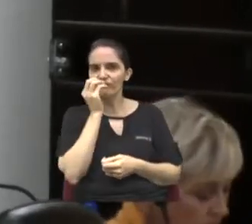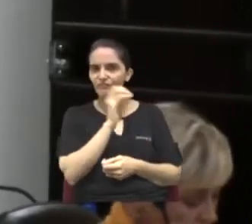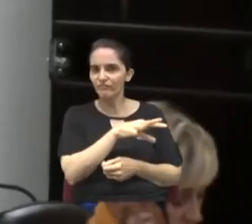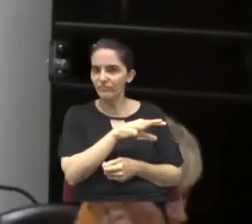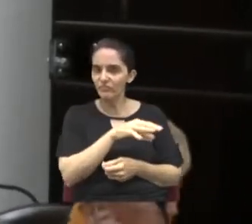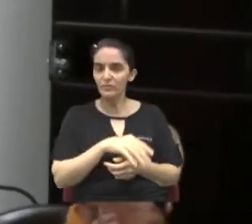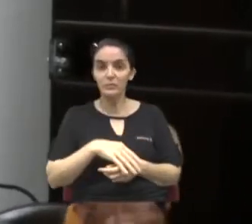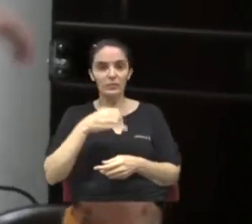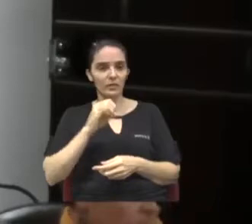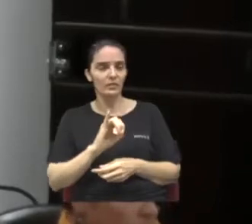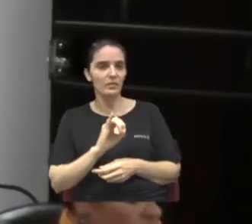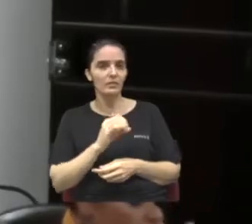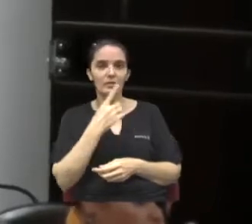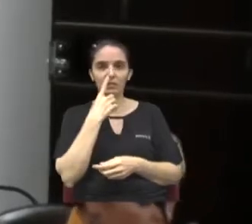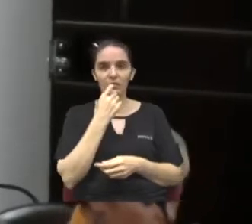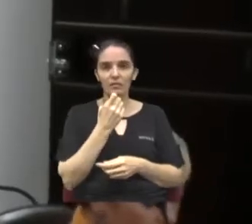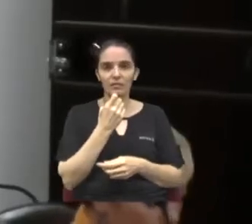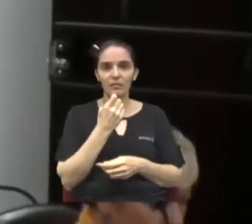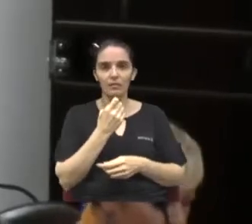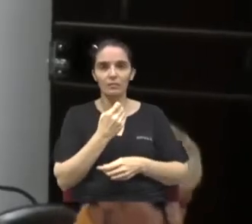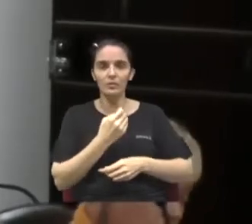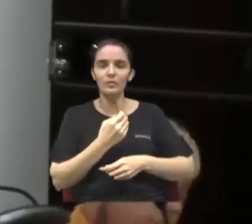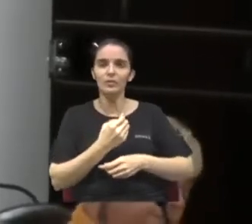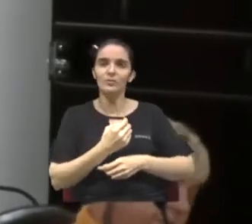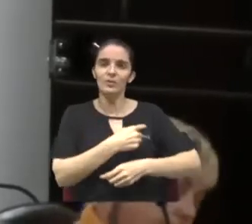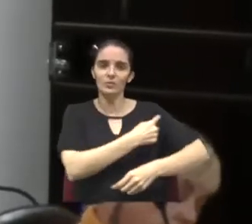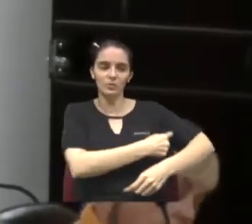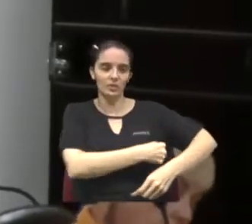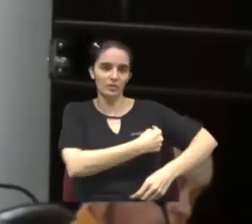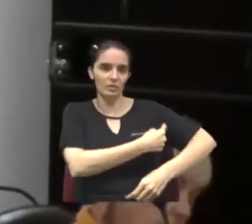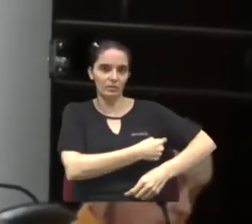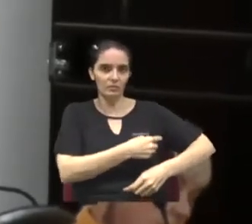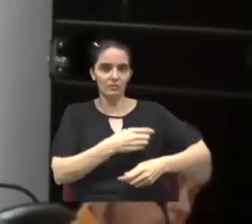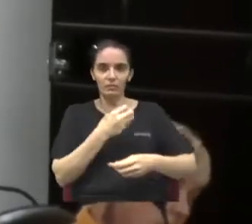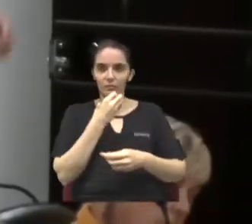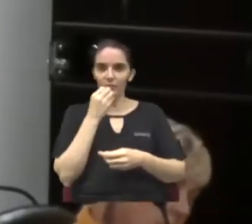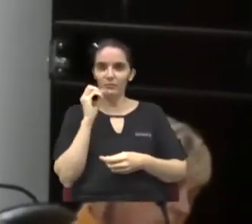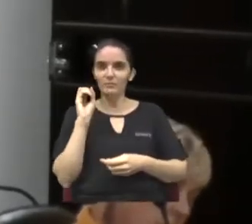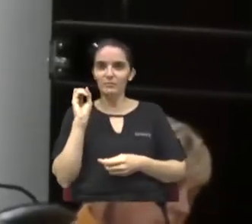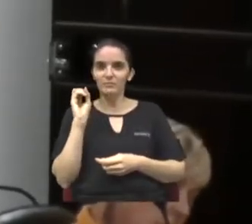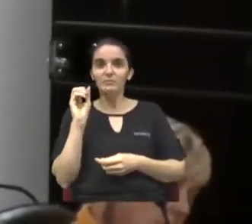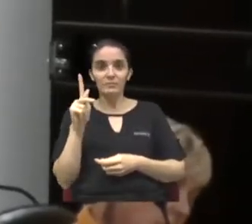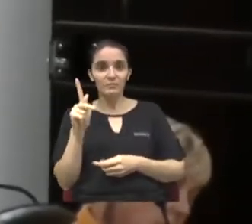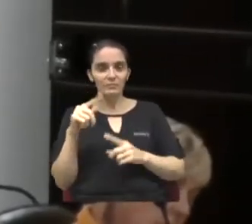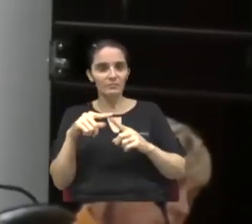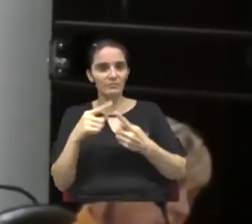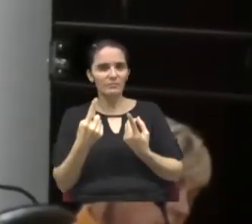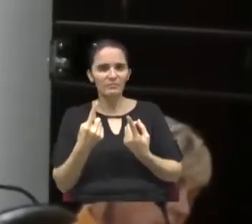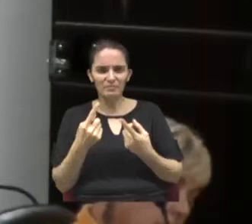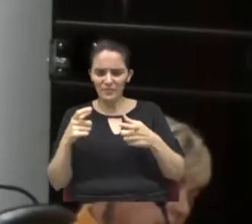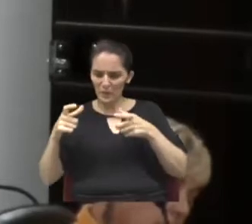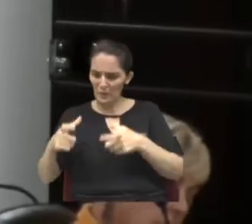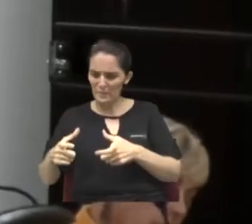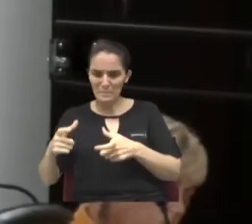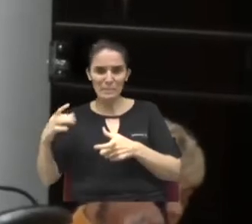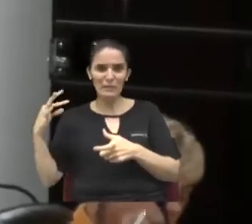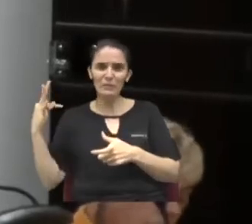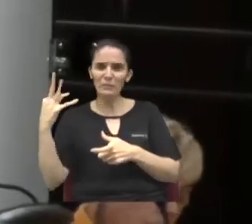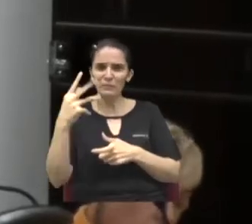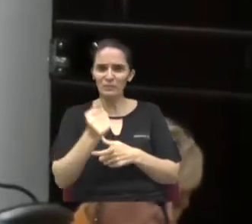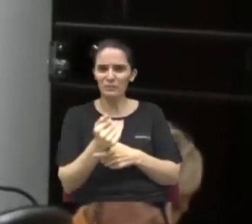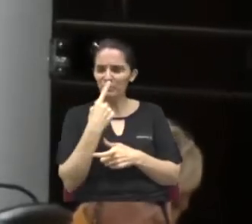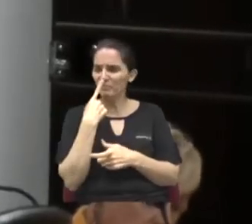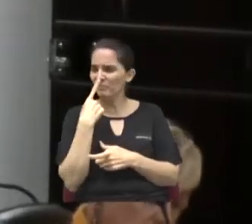um mau cheiro de um sovaco fedido, é uma coisa, dentro de um lugar, mas é o bairro todo